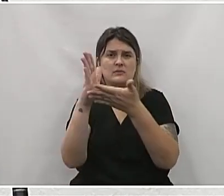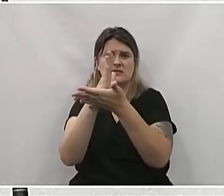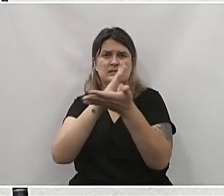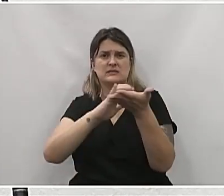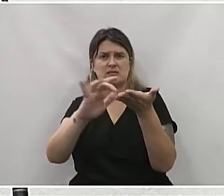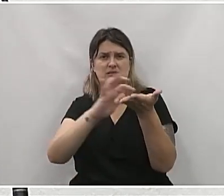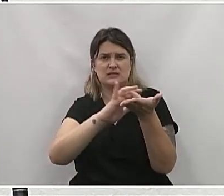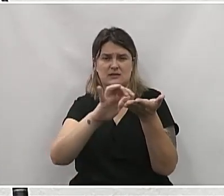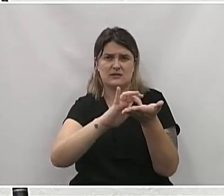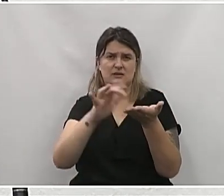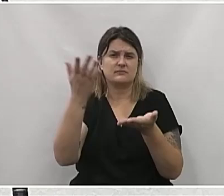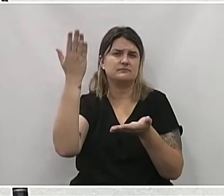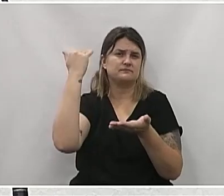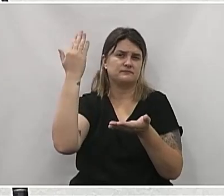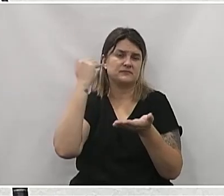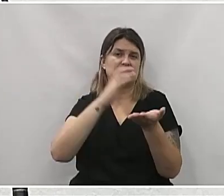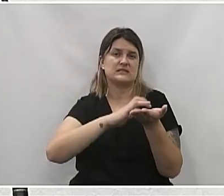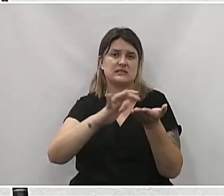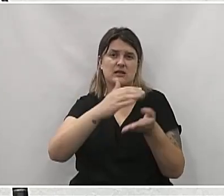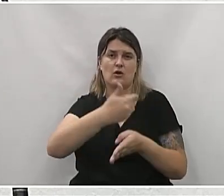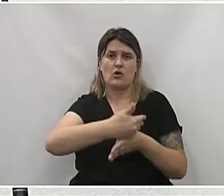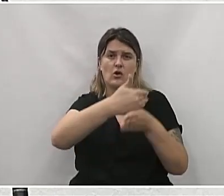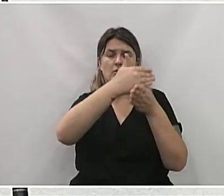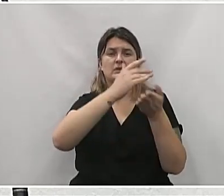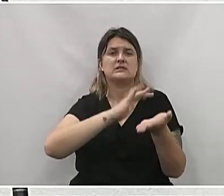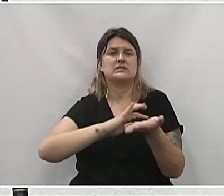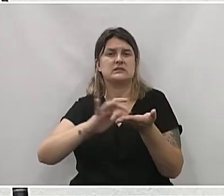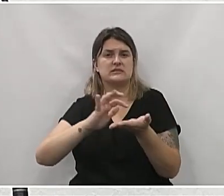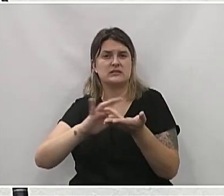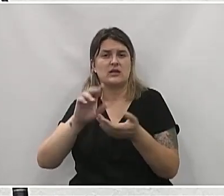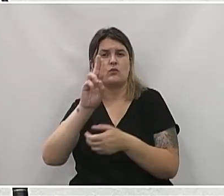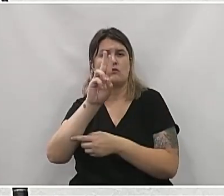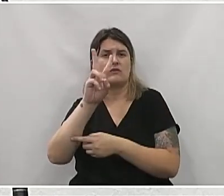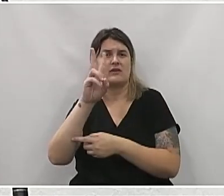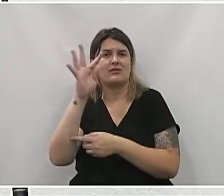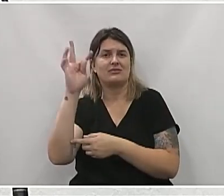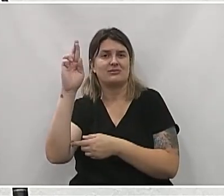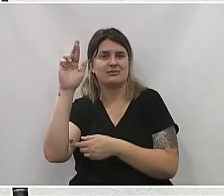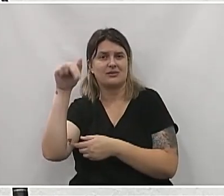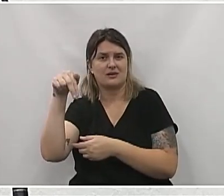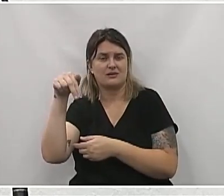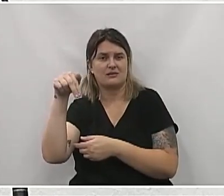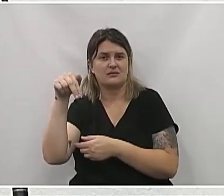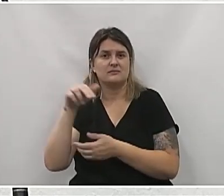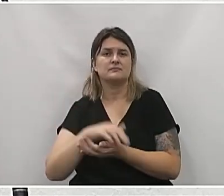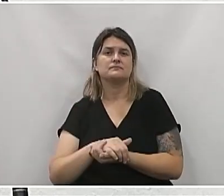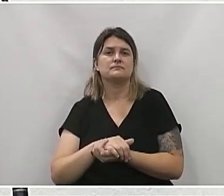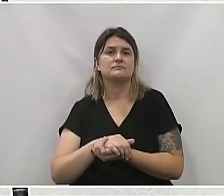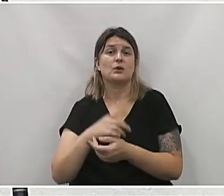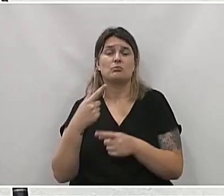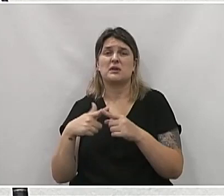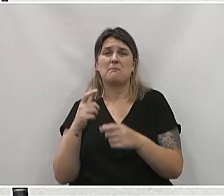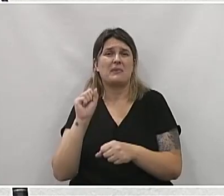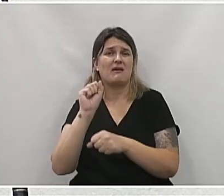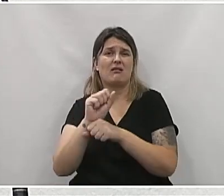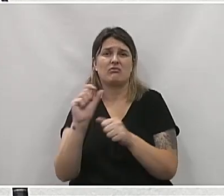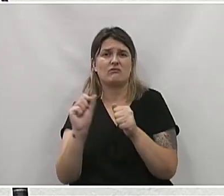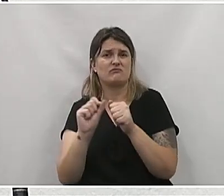na nossa cidade, que na época, Secretaria de Obras, Secretaria da Alvetran, estavam completamente parados.